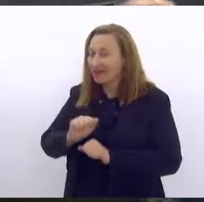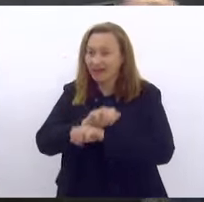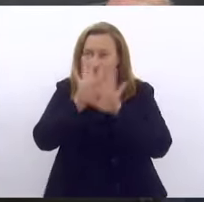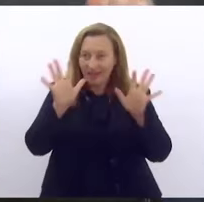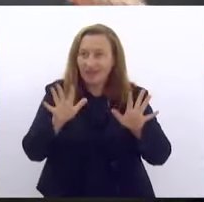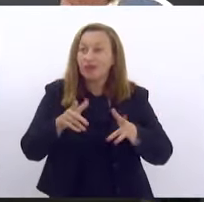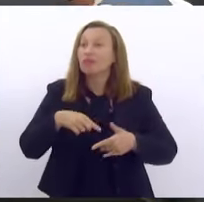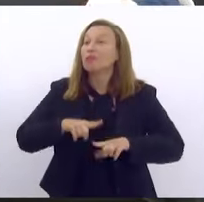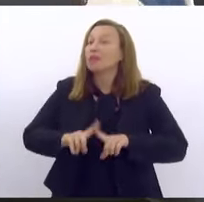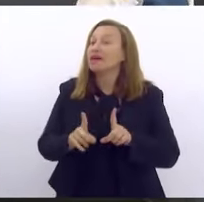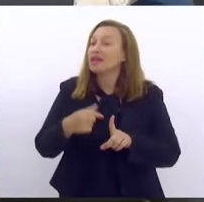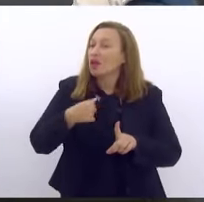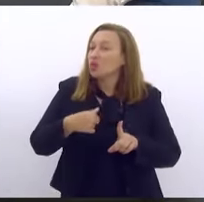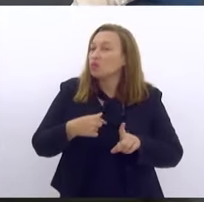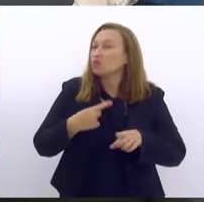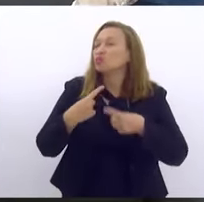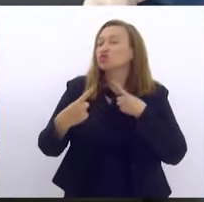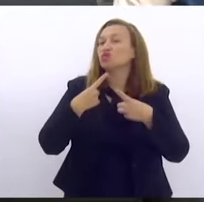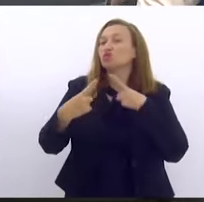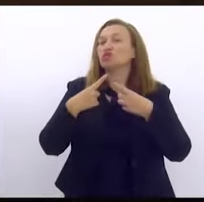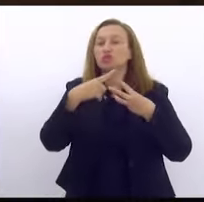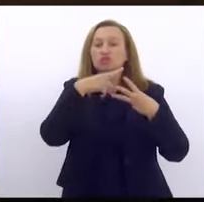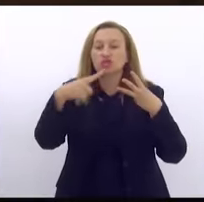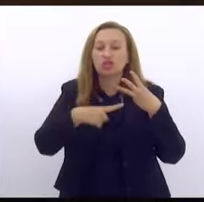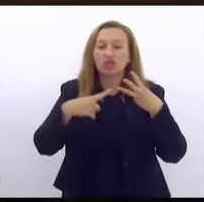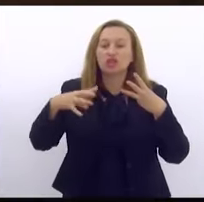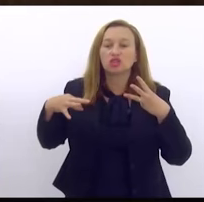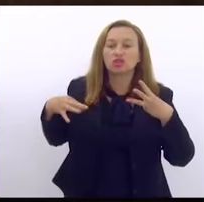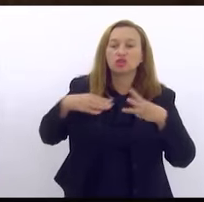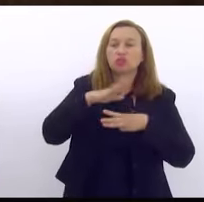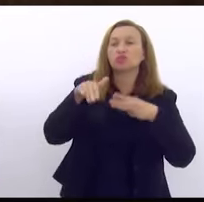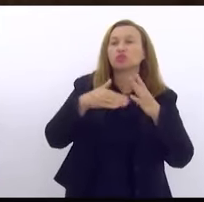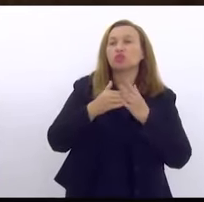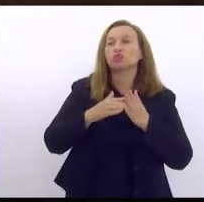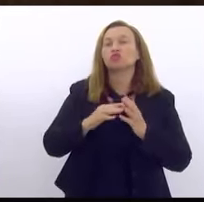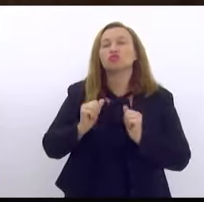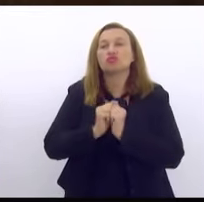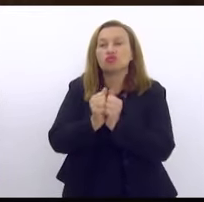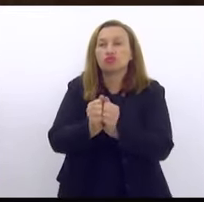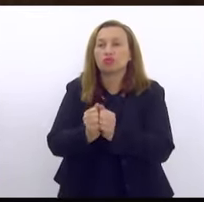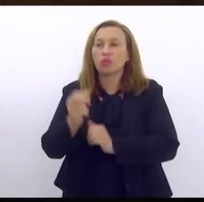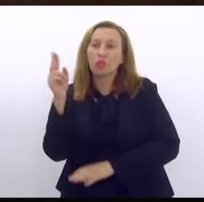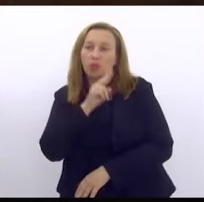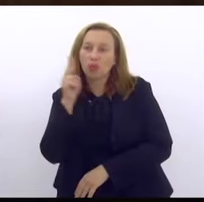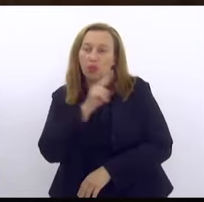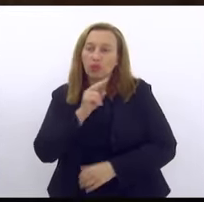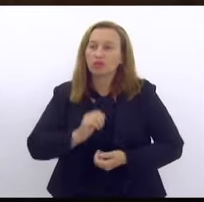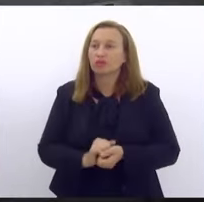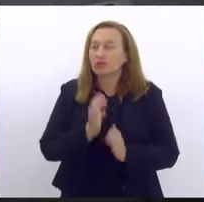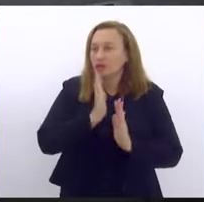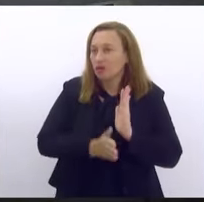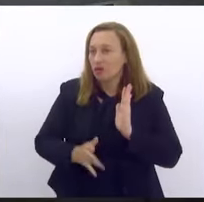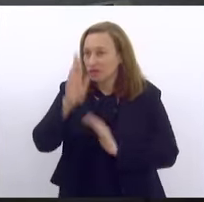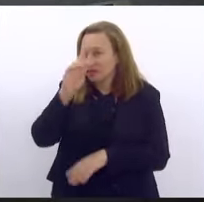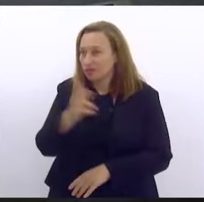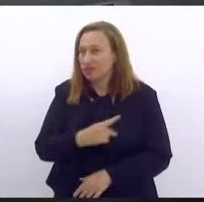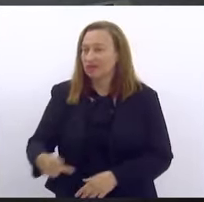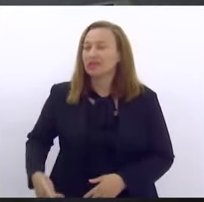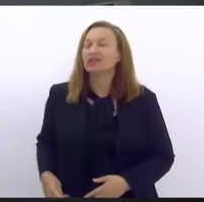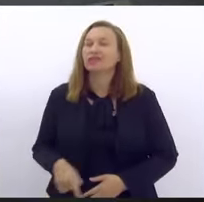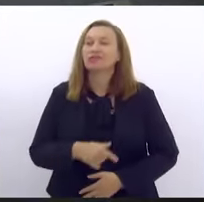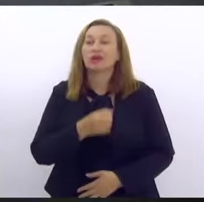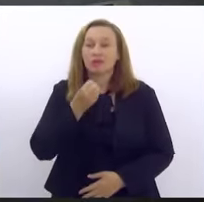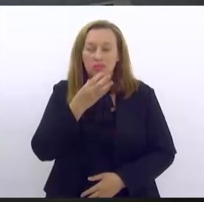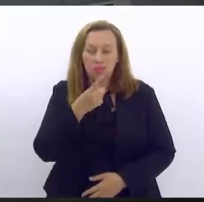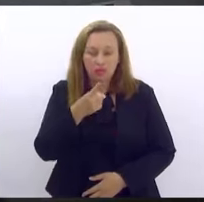discutir, eu vou discutir todos os três de uma vez só, para ganhar velocidade. Questão de ordem, presidente. Perfeito. Boa